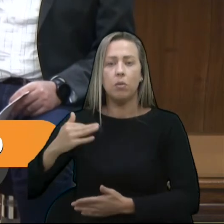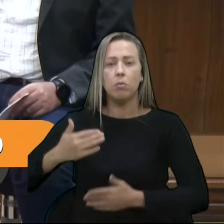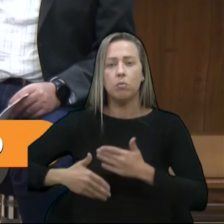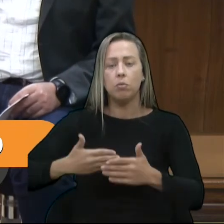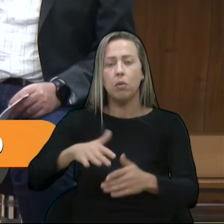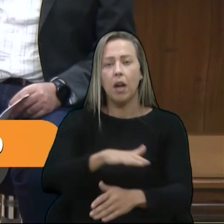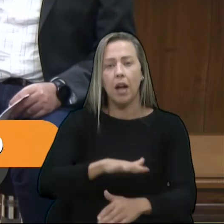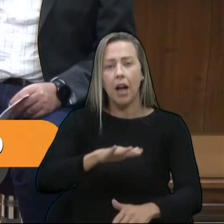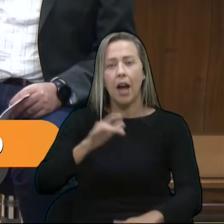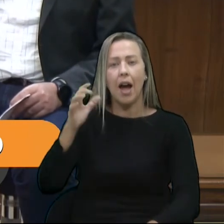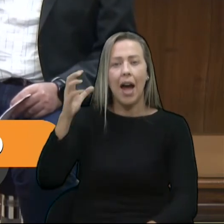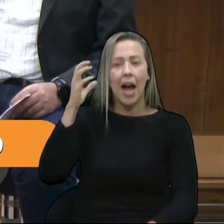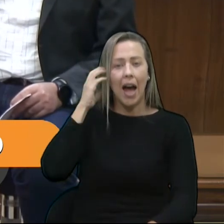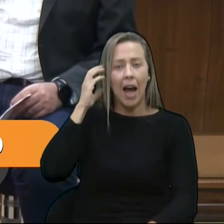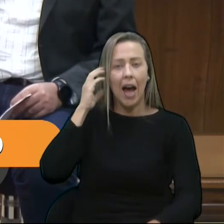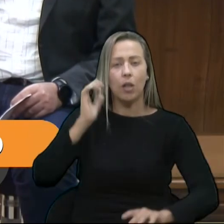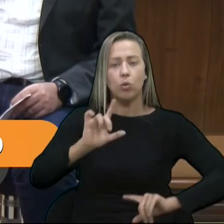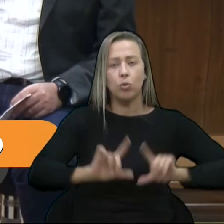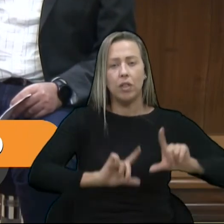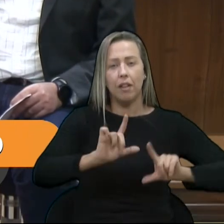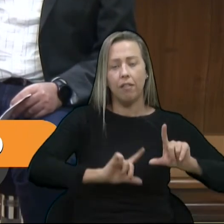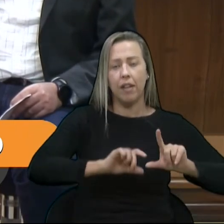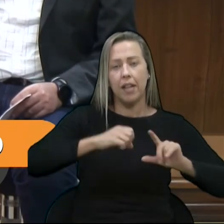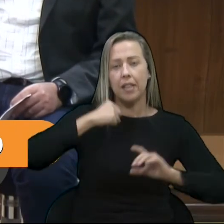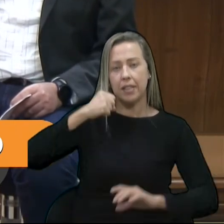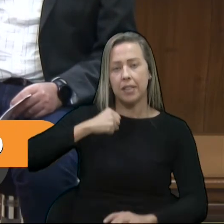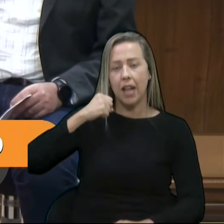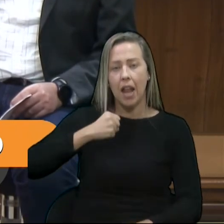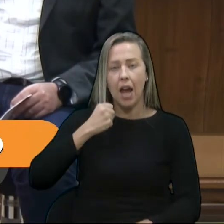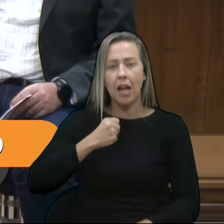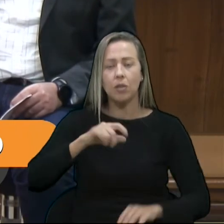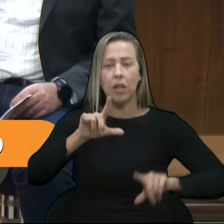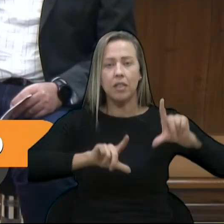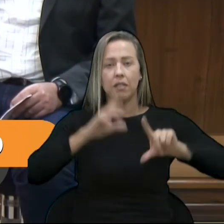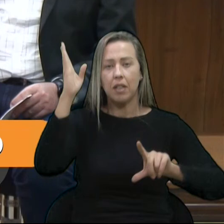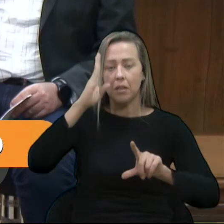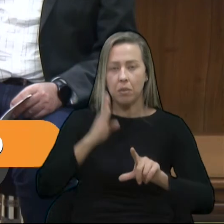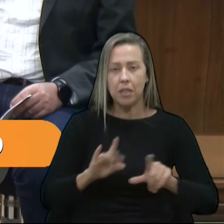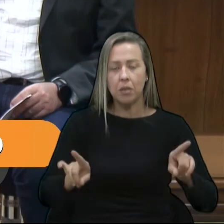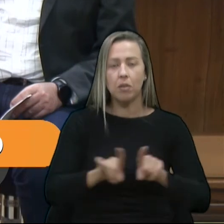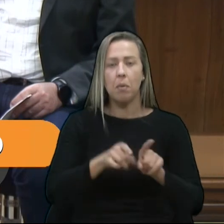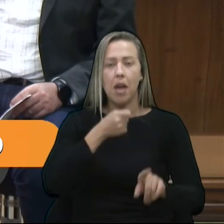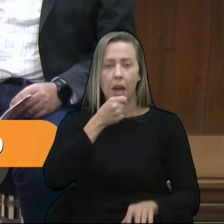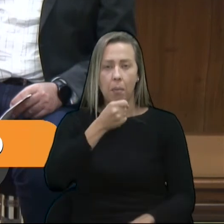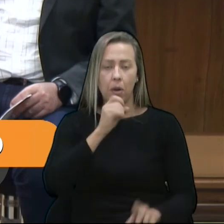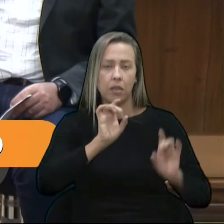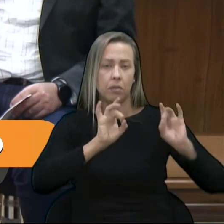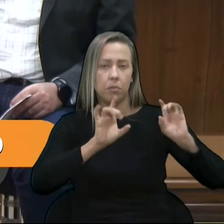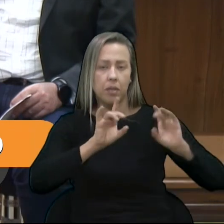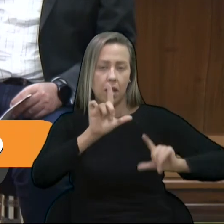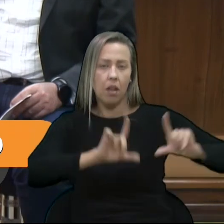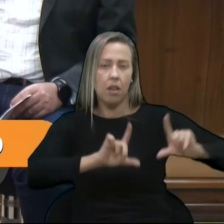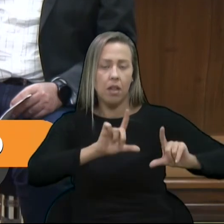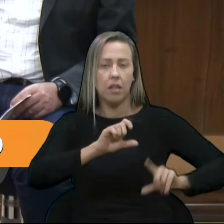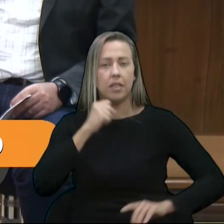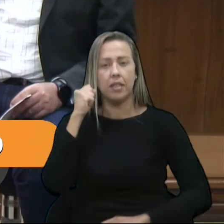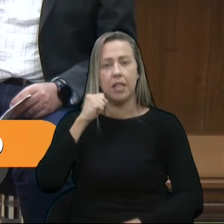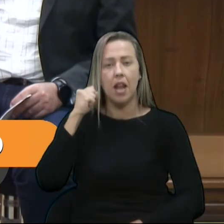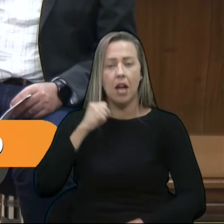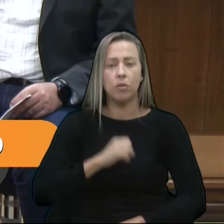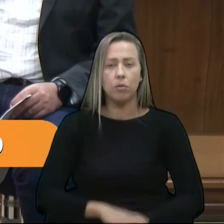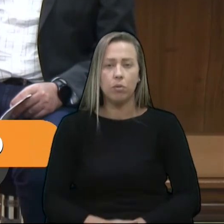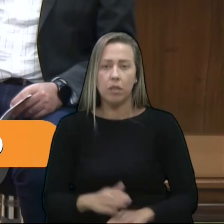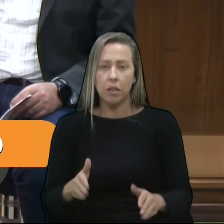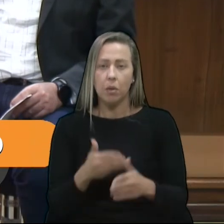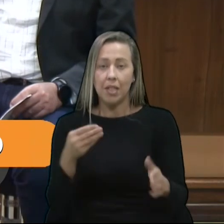também pela Rádio Senado, TV Senado, na TV Brasil foi âncora e repórter especial na TV Senado. Bom,